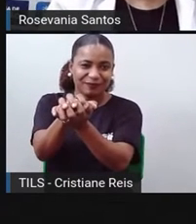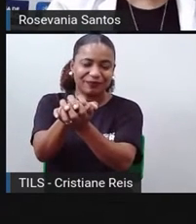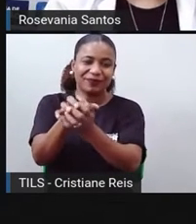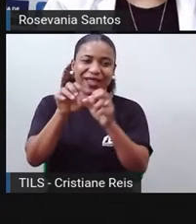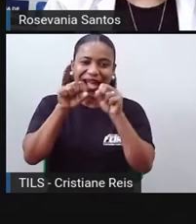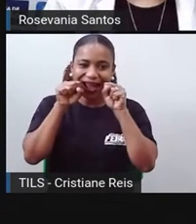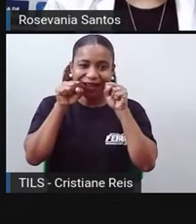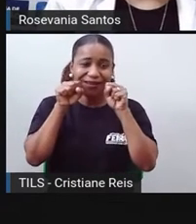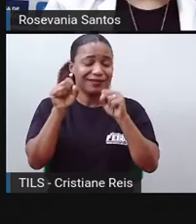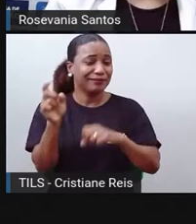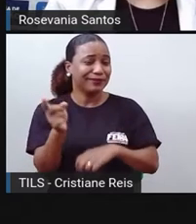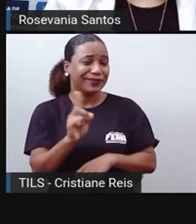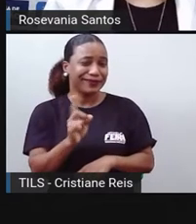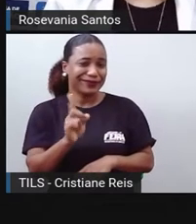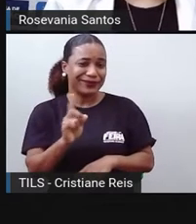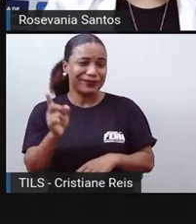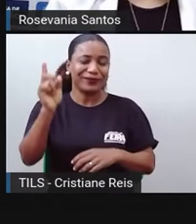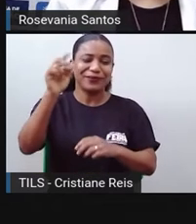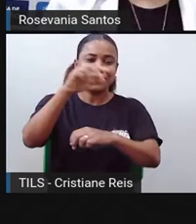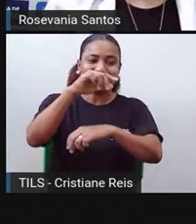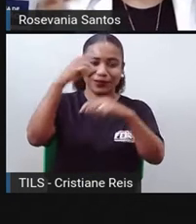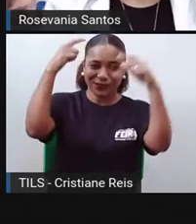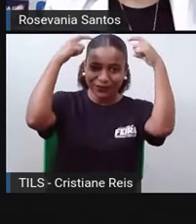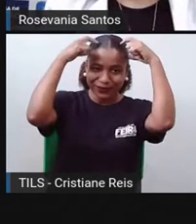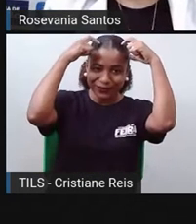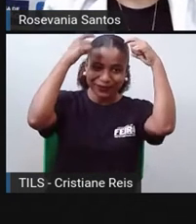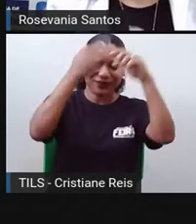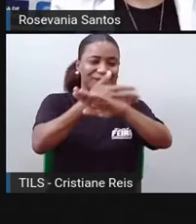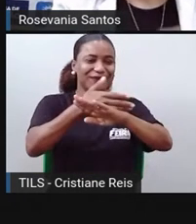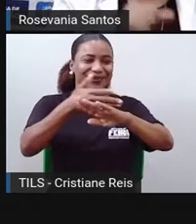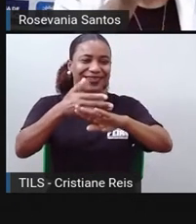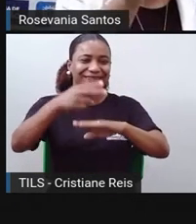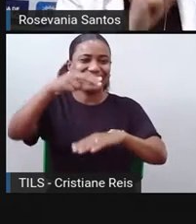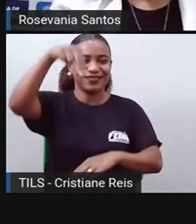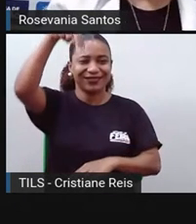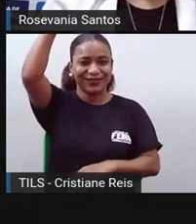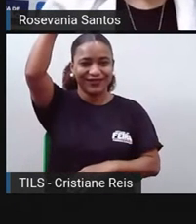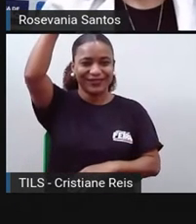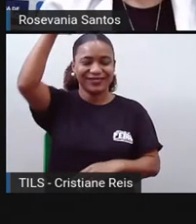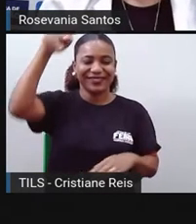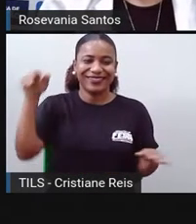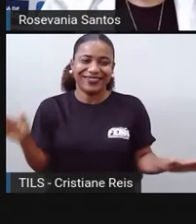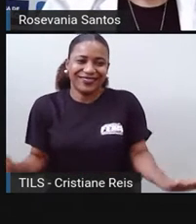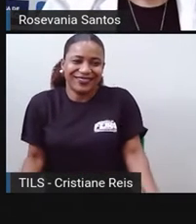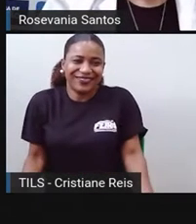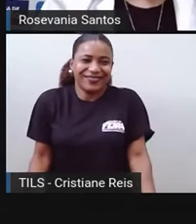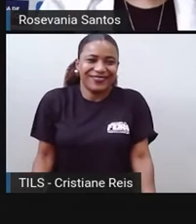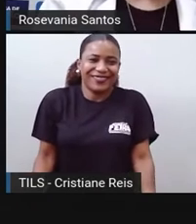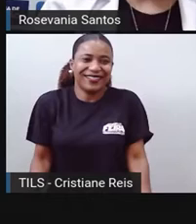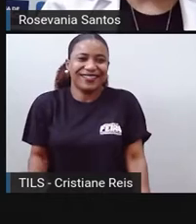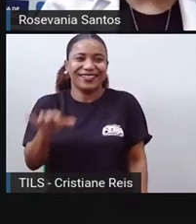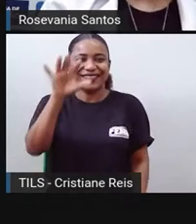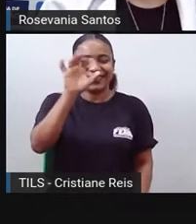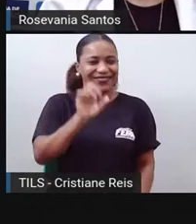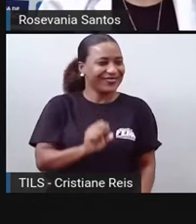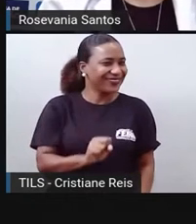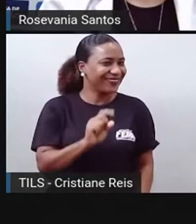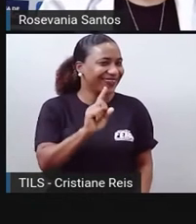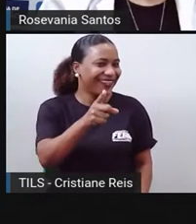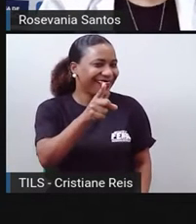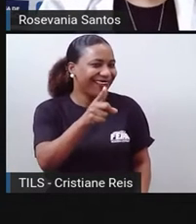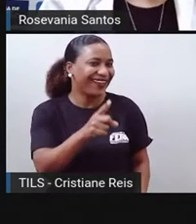mesmos ambientes, né? O urso polar é o Polo Norte e os pinguins, o Polo Sul. Tá bom? Peguei vocês. Vamos lá,